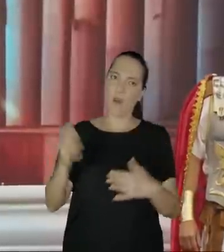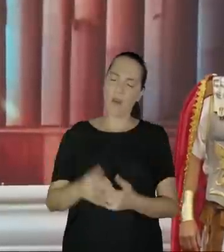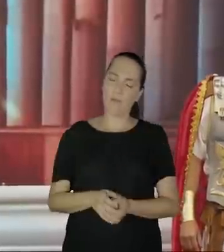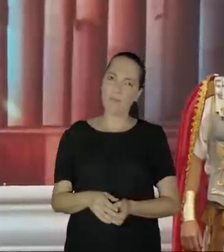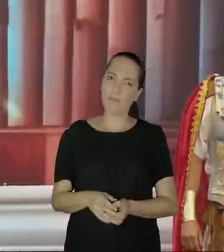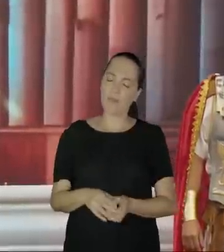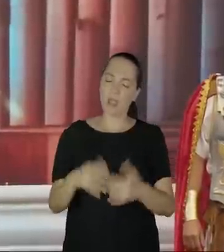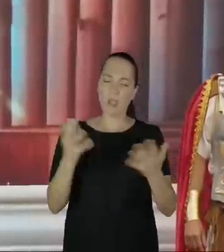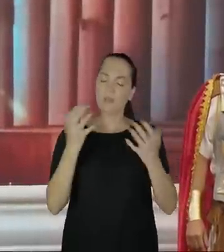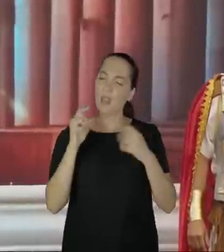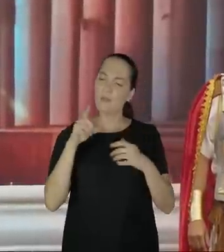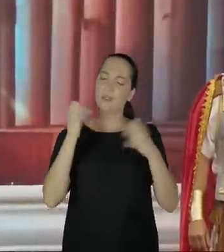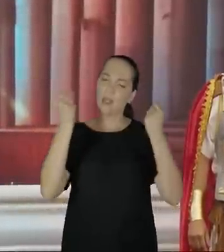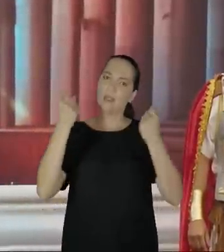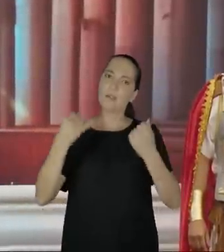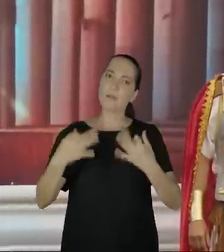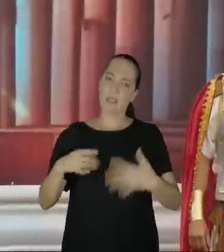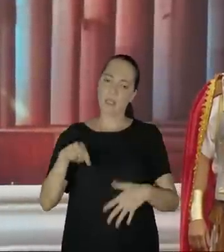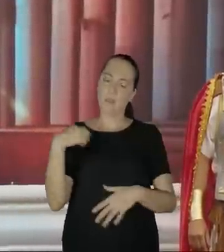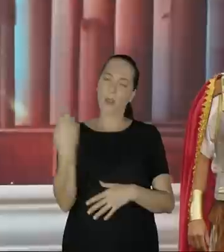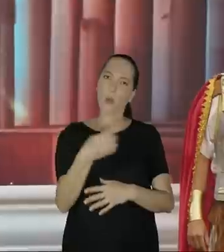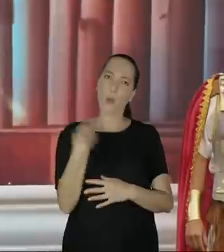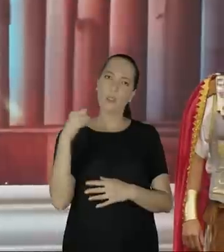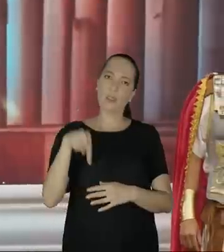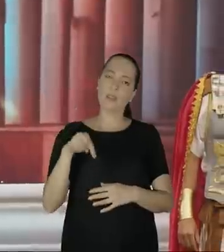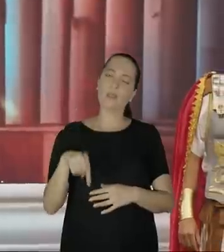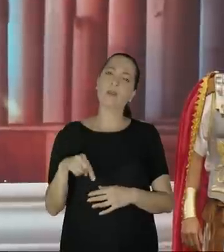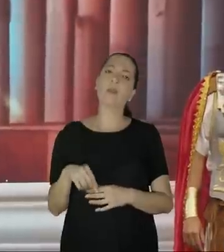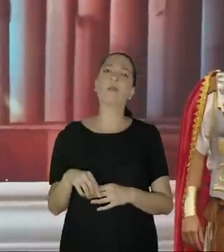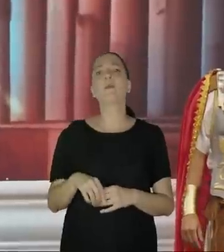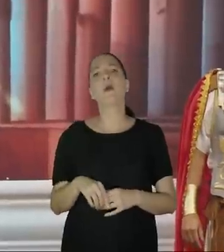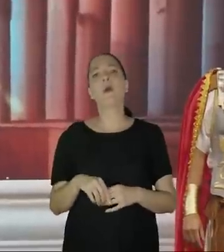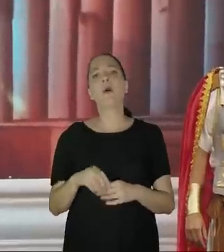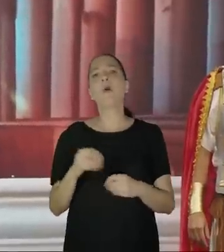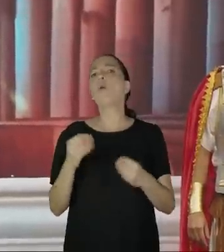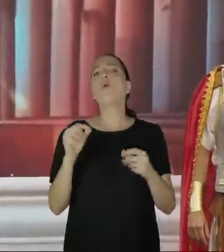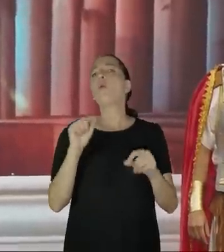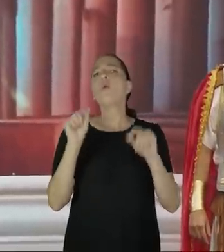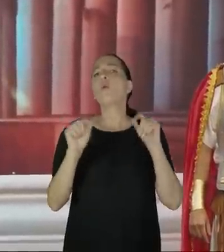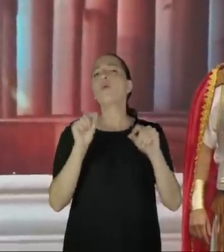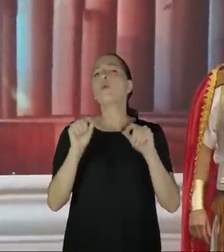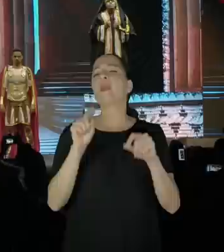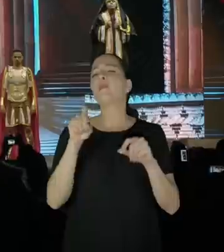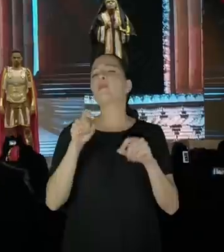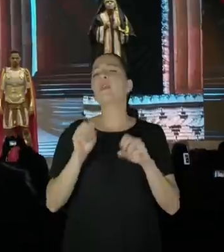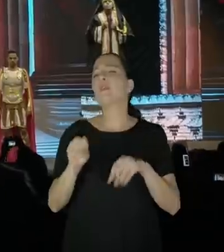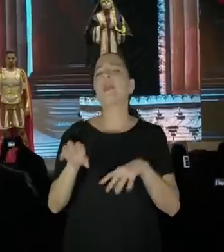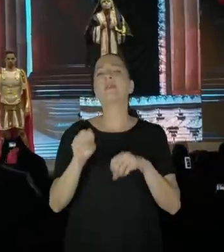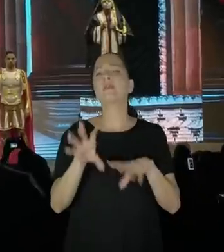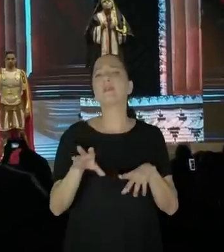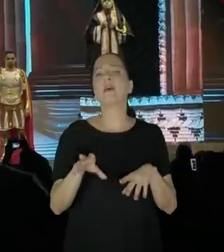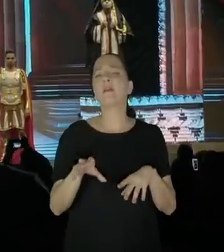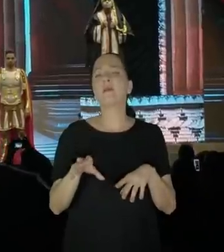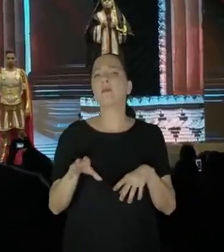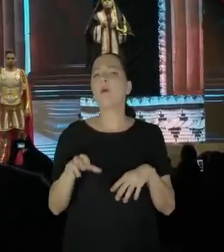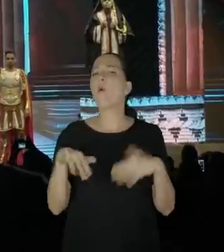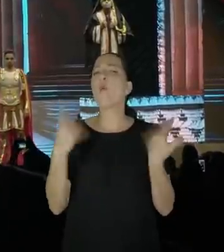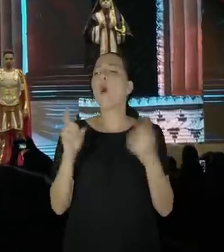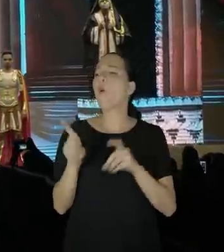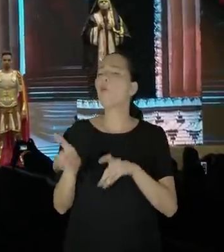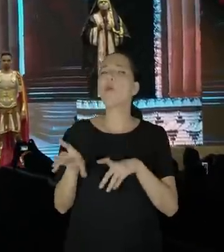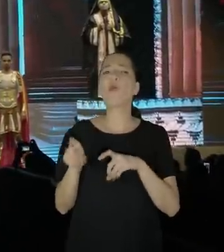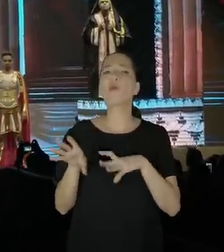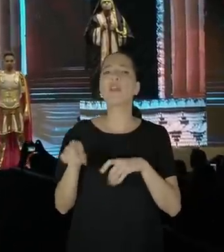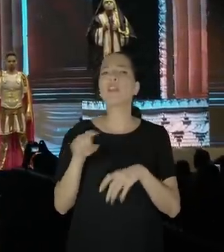Queremos que explique a esta assembleia e natureza dos seus ensinamentos. E que doutrina é esta que você e